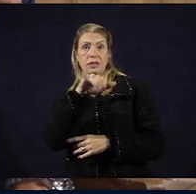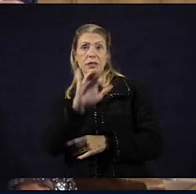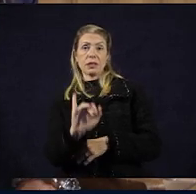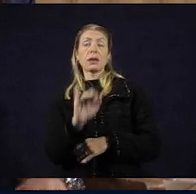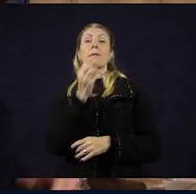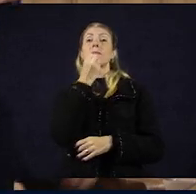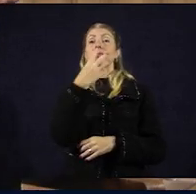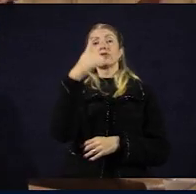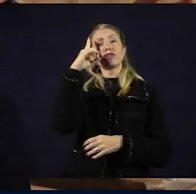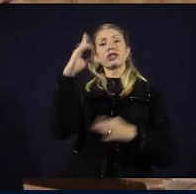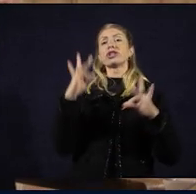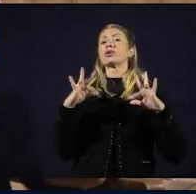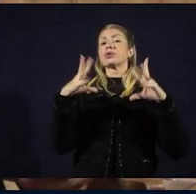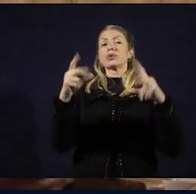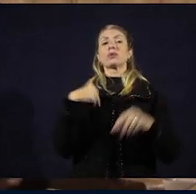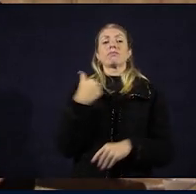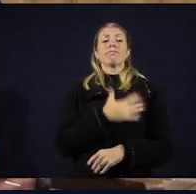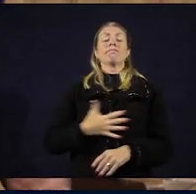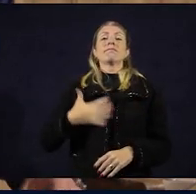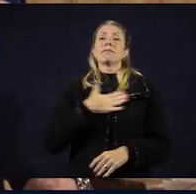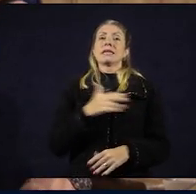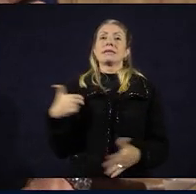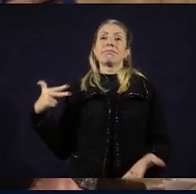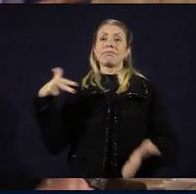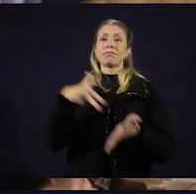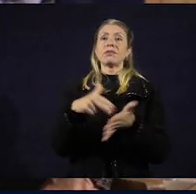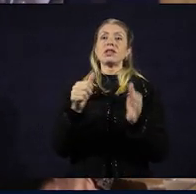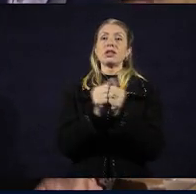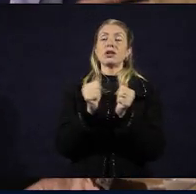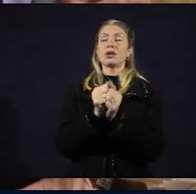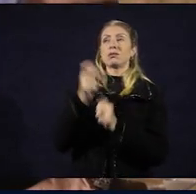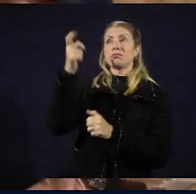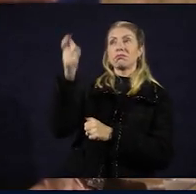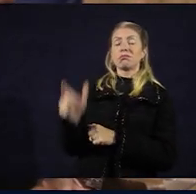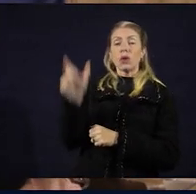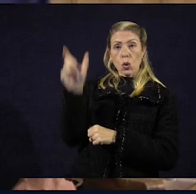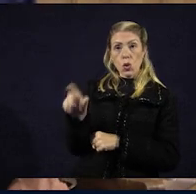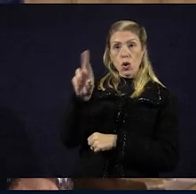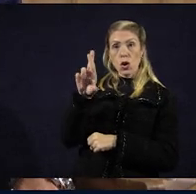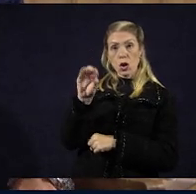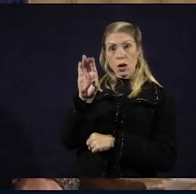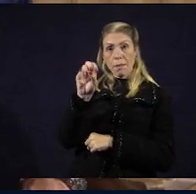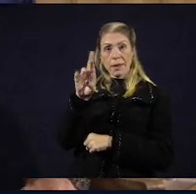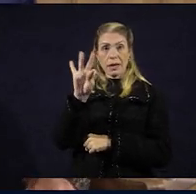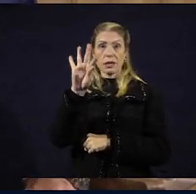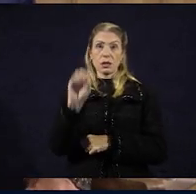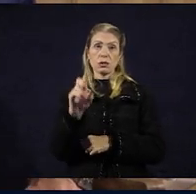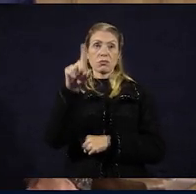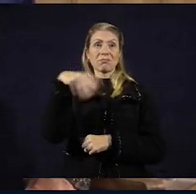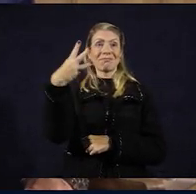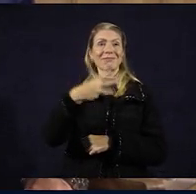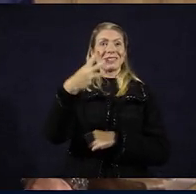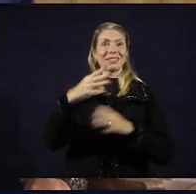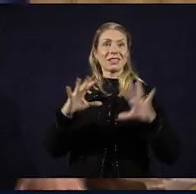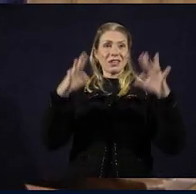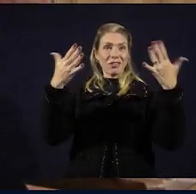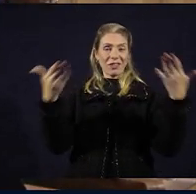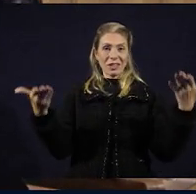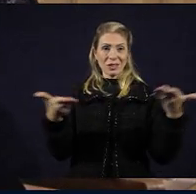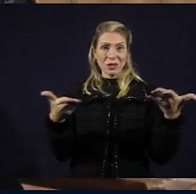dia a todos prazer tá aqui com Roberto falou a terceira Edição desse fórum a gente